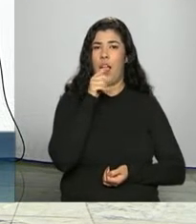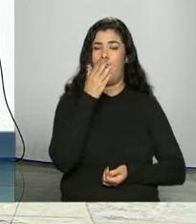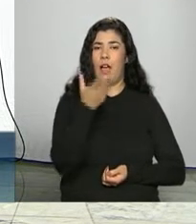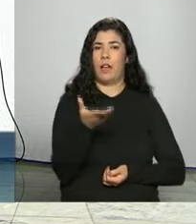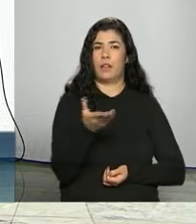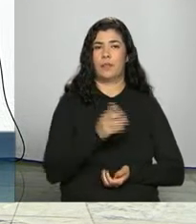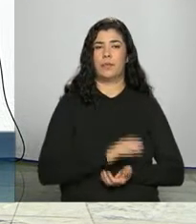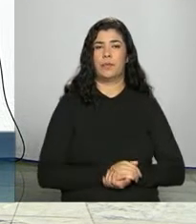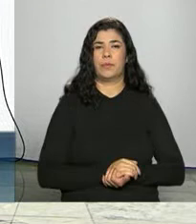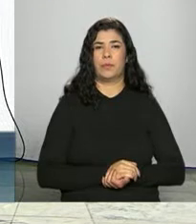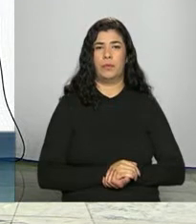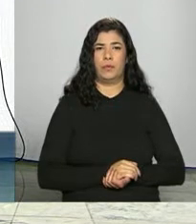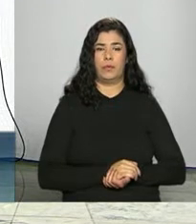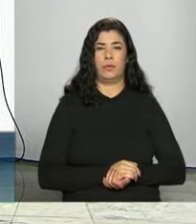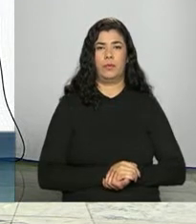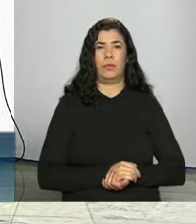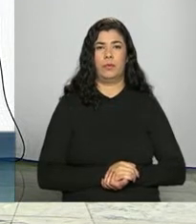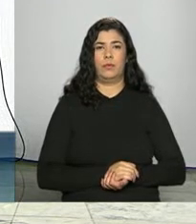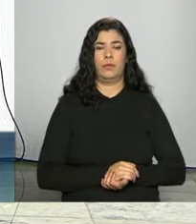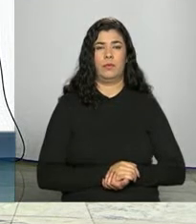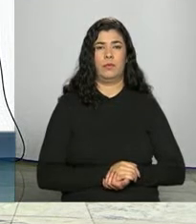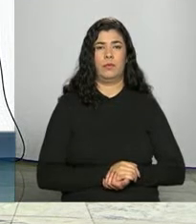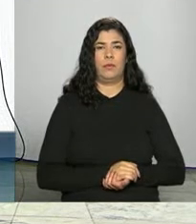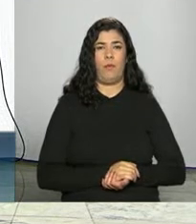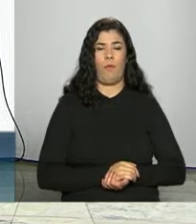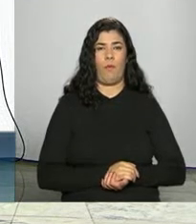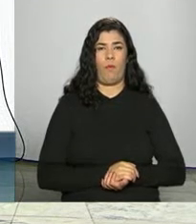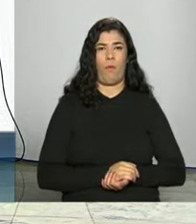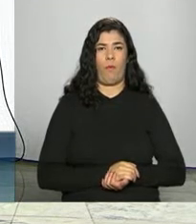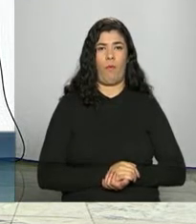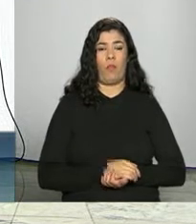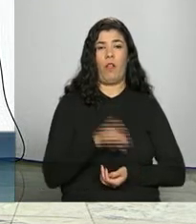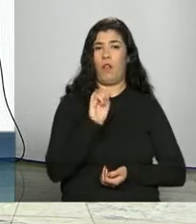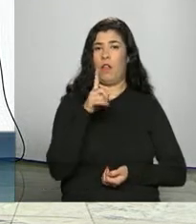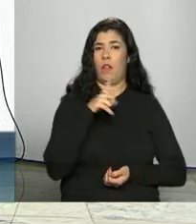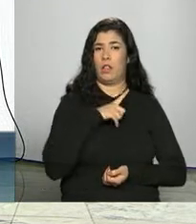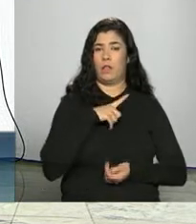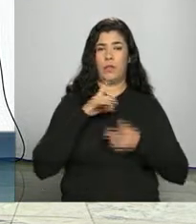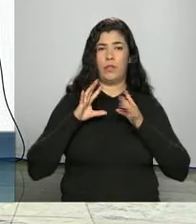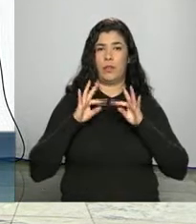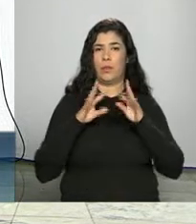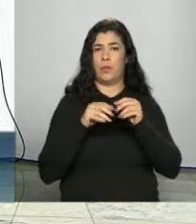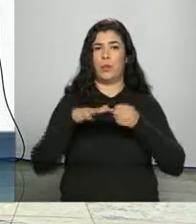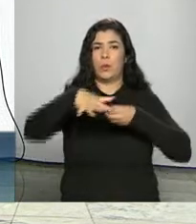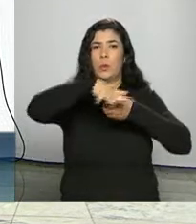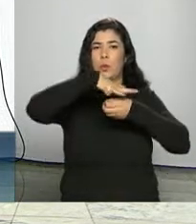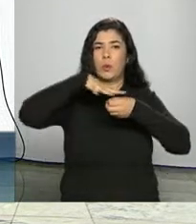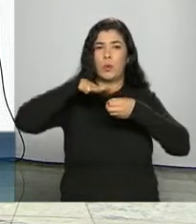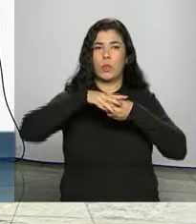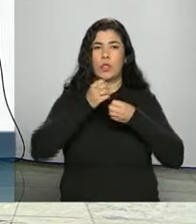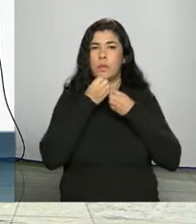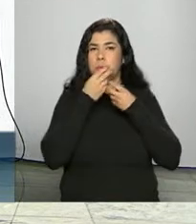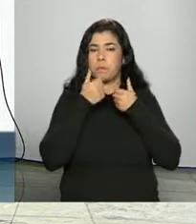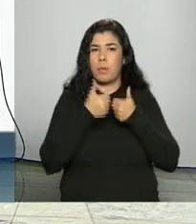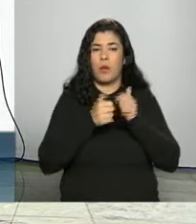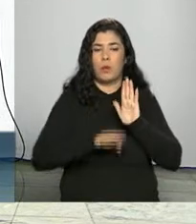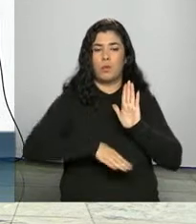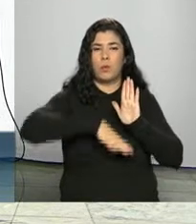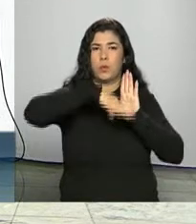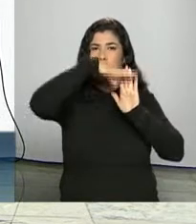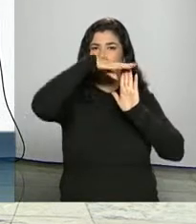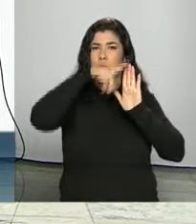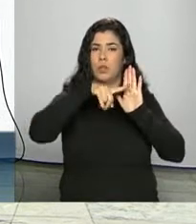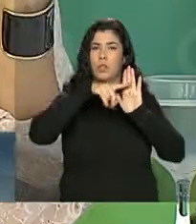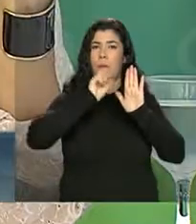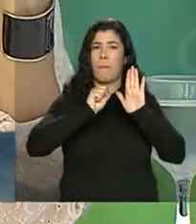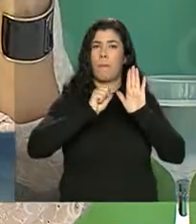seguinte gente quando volume mal quando quando tá tudo cheio tudo maravilhoso tem um Cantareira tem autorização de tirar